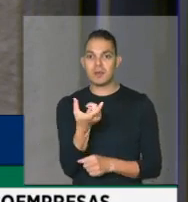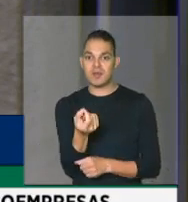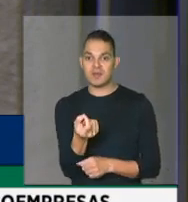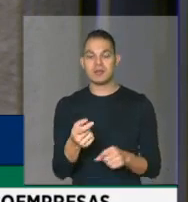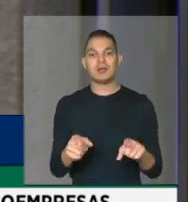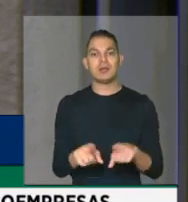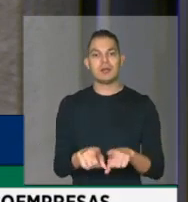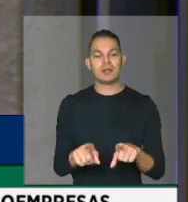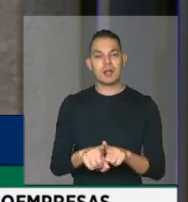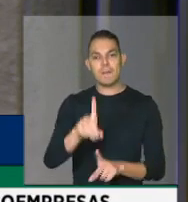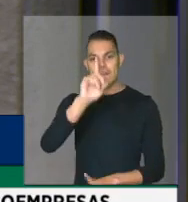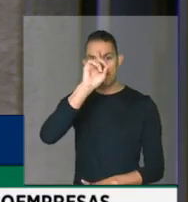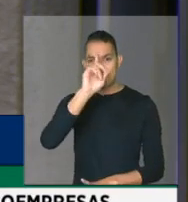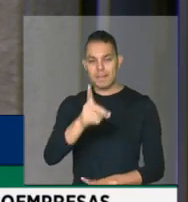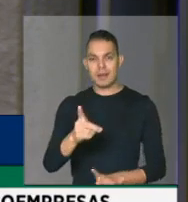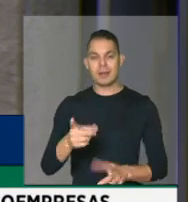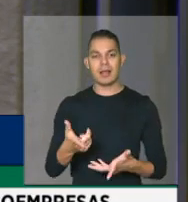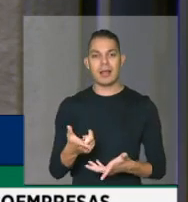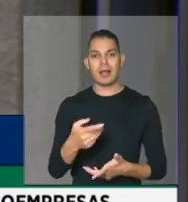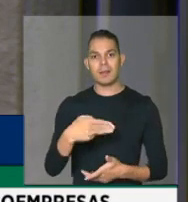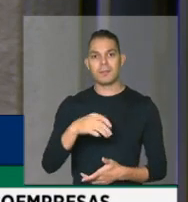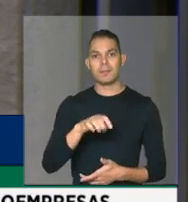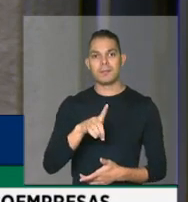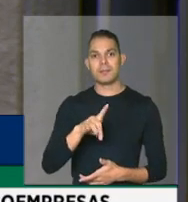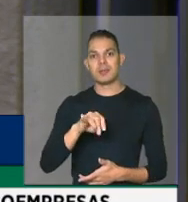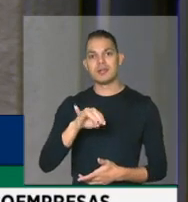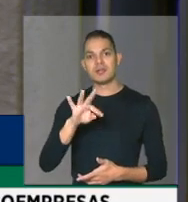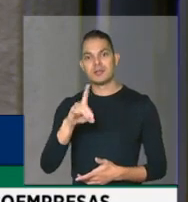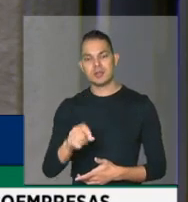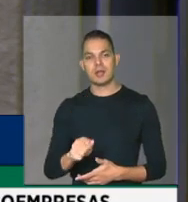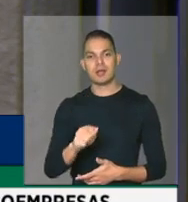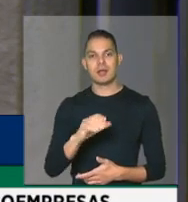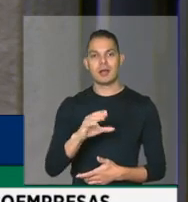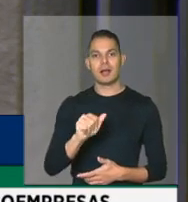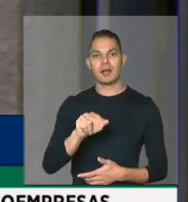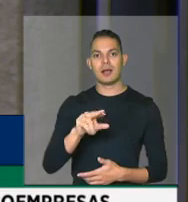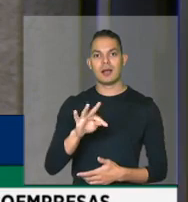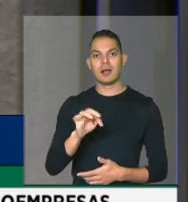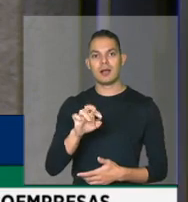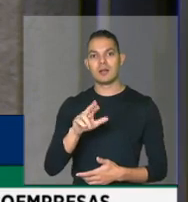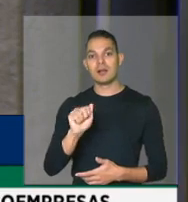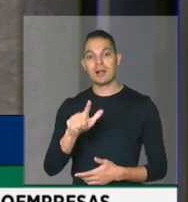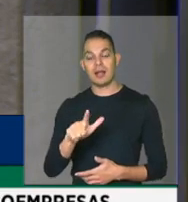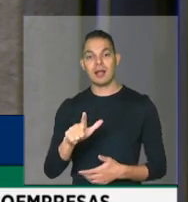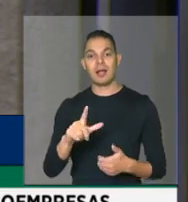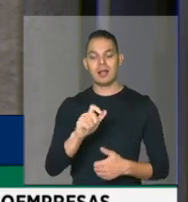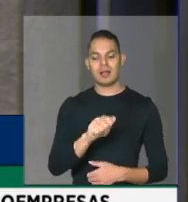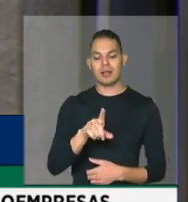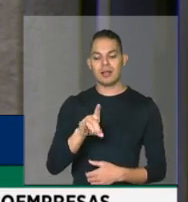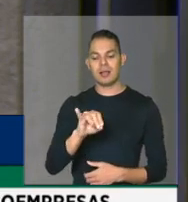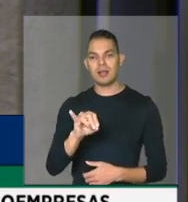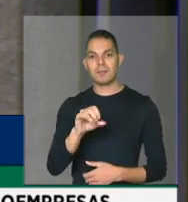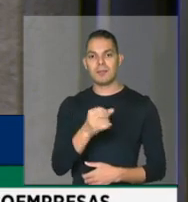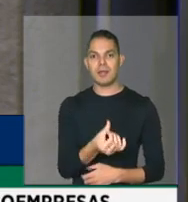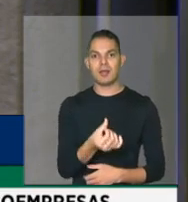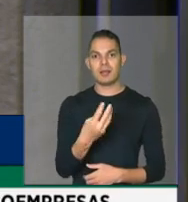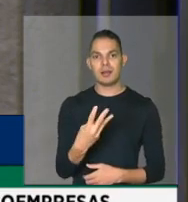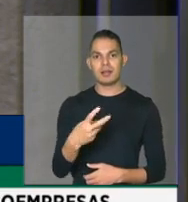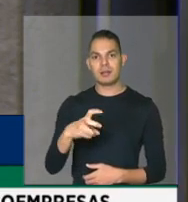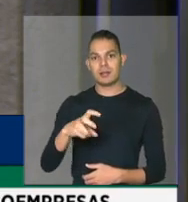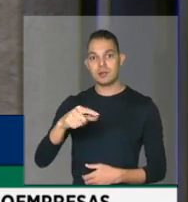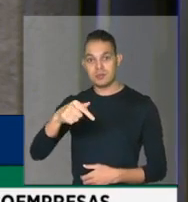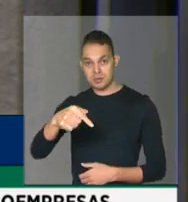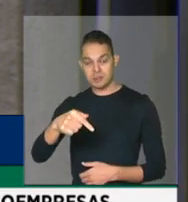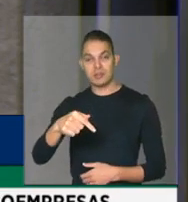ao comando da medida cautelar proferida na ADI número 6357 do Supremo Tribunal Federal, que